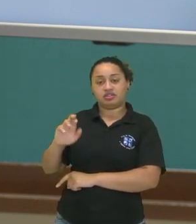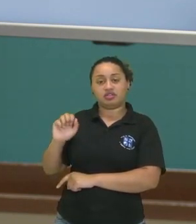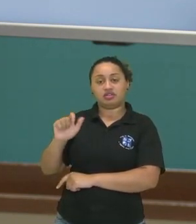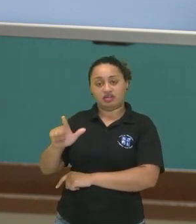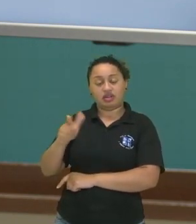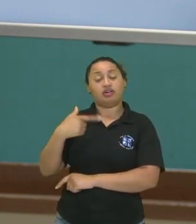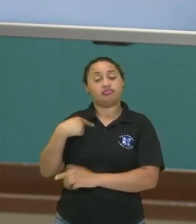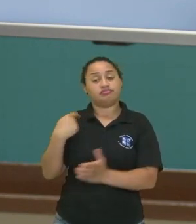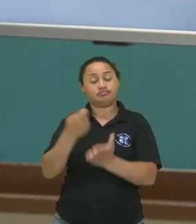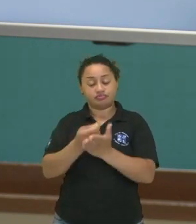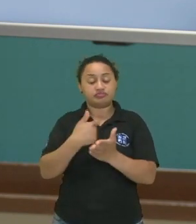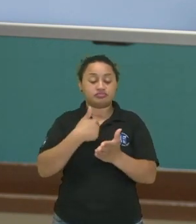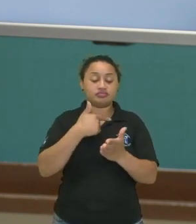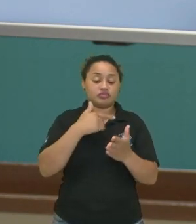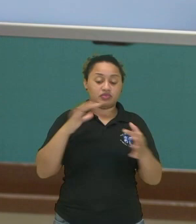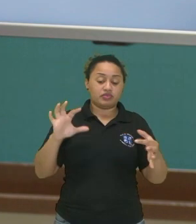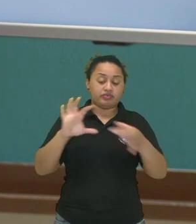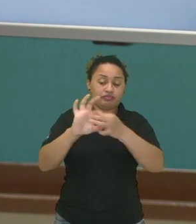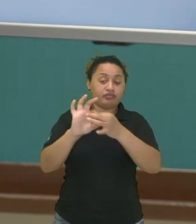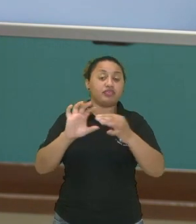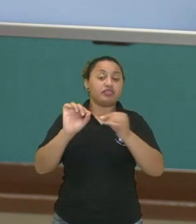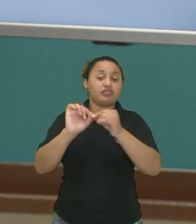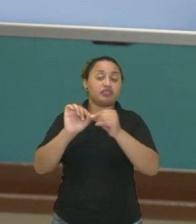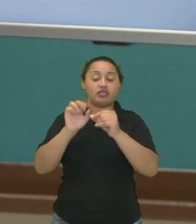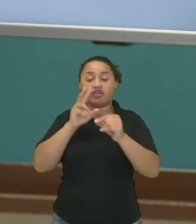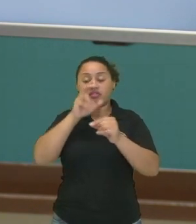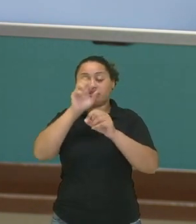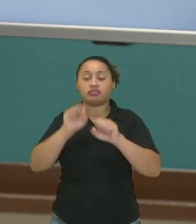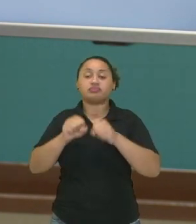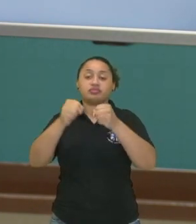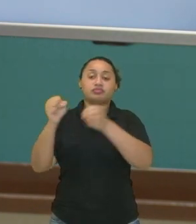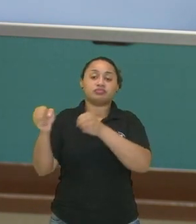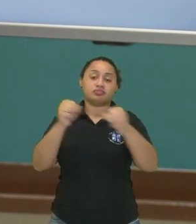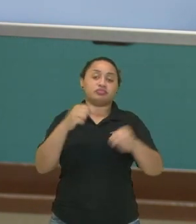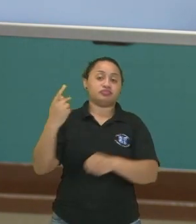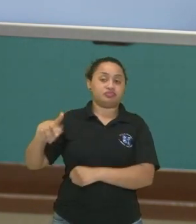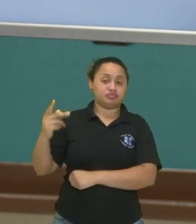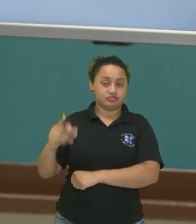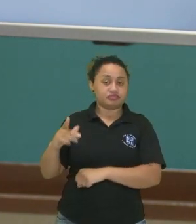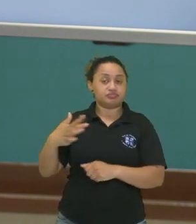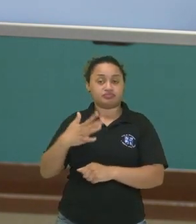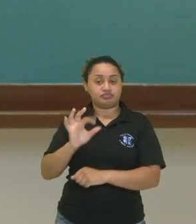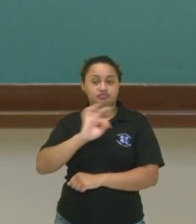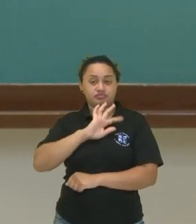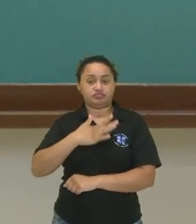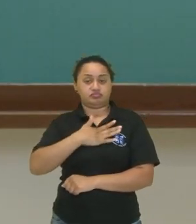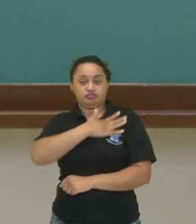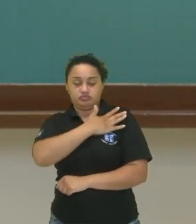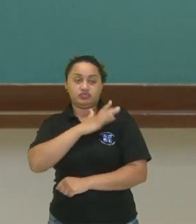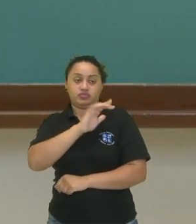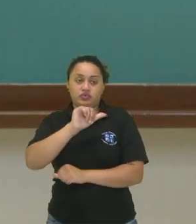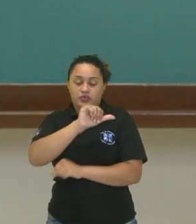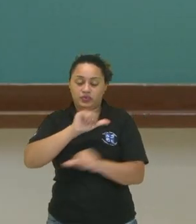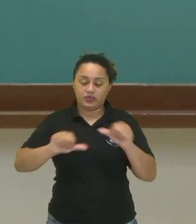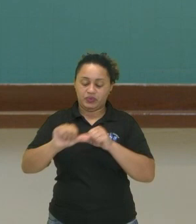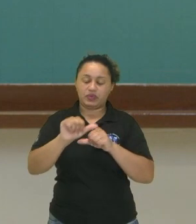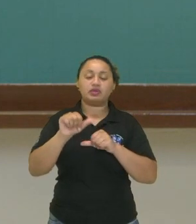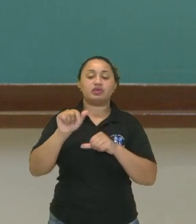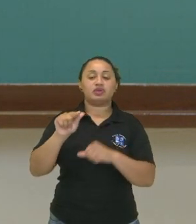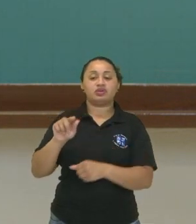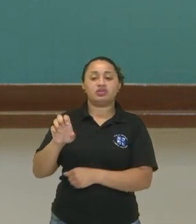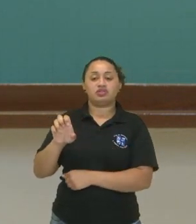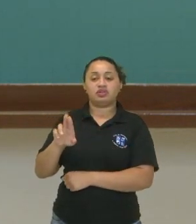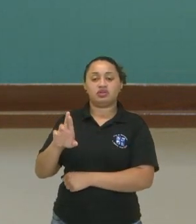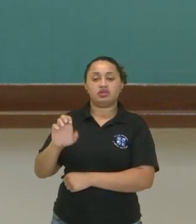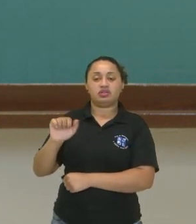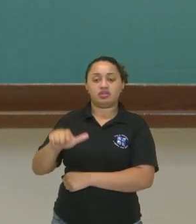os soldados e o general. Isso acabou fortalecendo o poder dos generais. Esse chamada reforma do general Mário, era